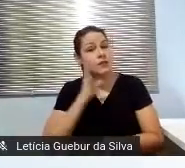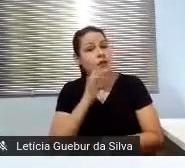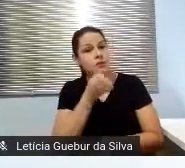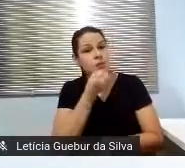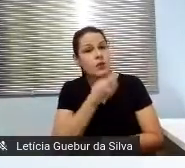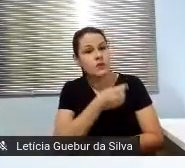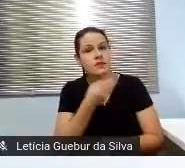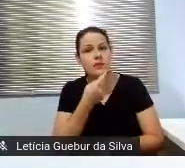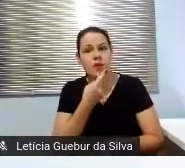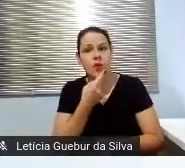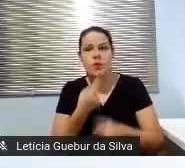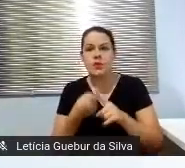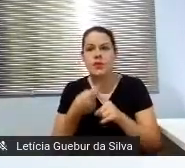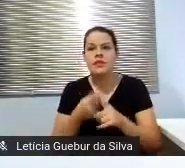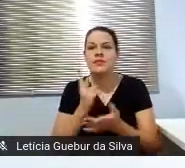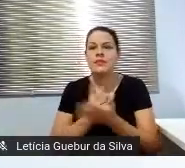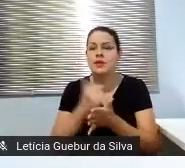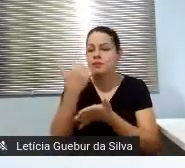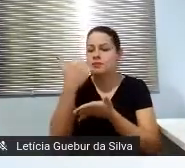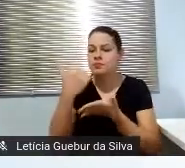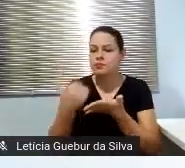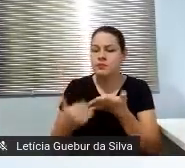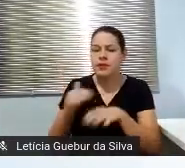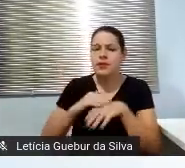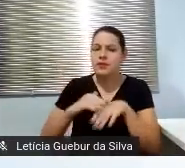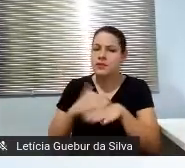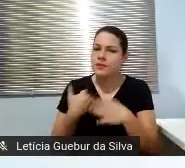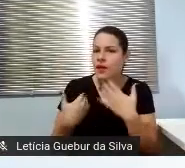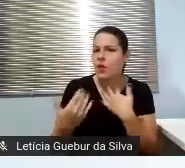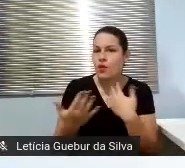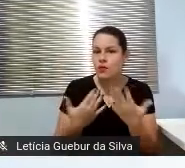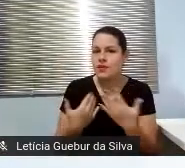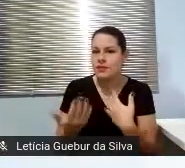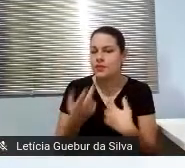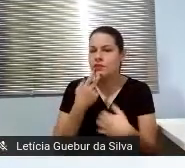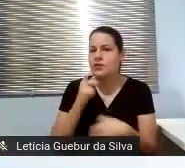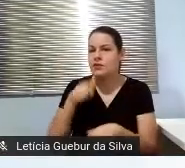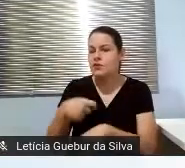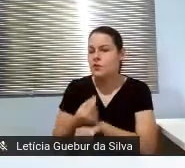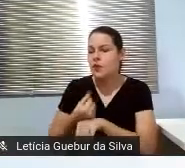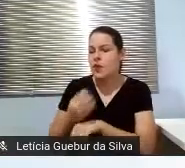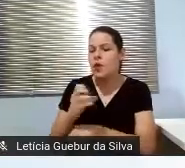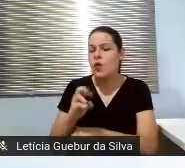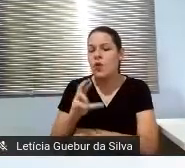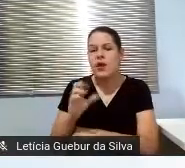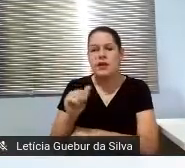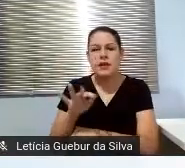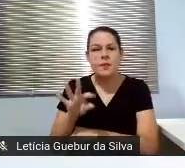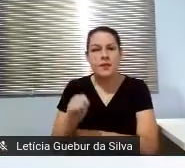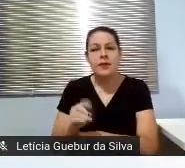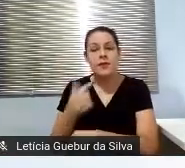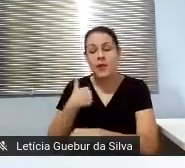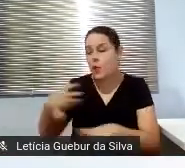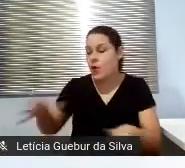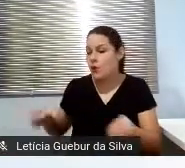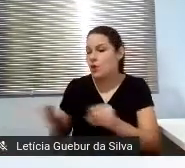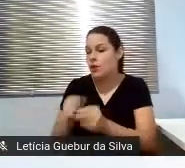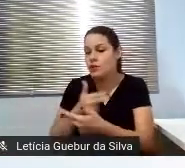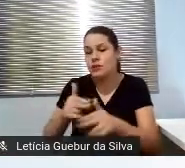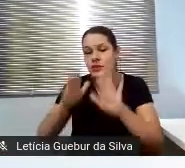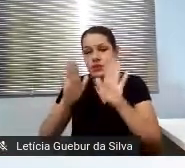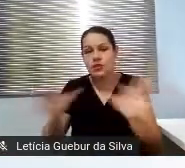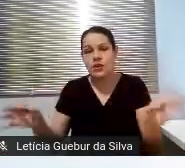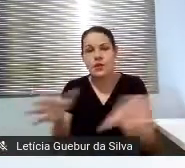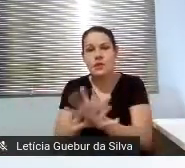estava ali colocando aquela hora ali, meu pensamento, eu ia concluir com o que você acabou de falar.